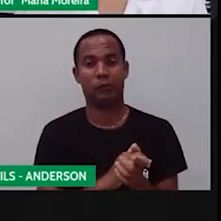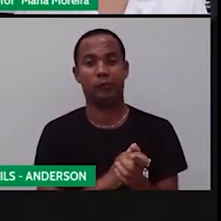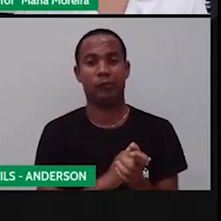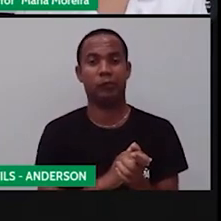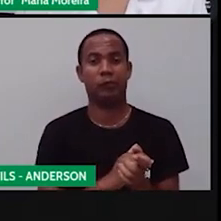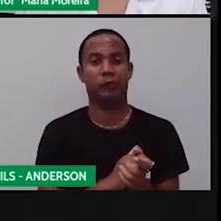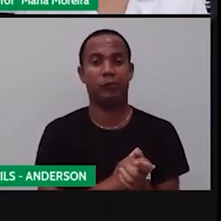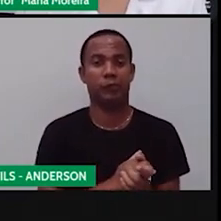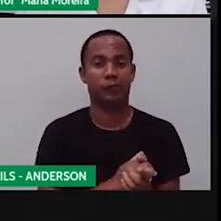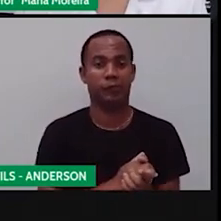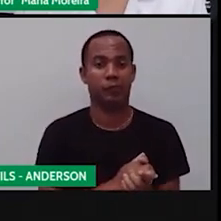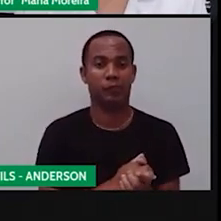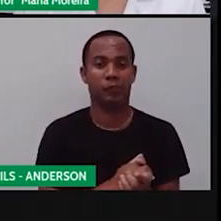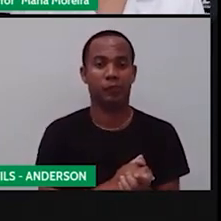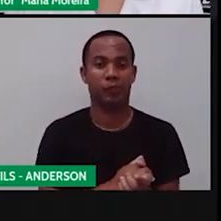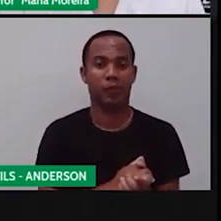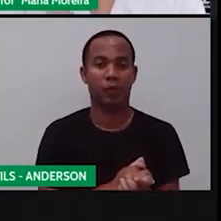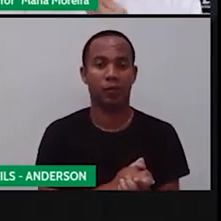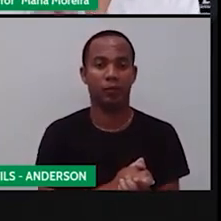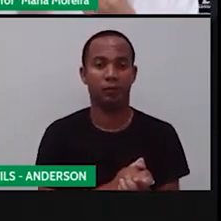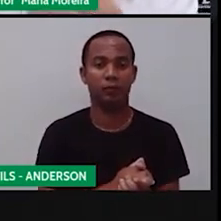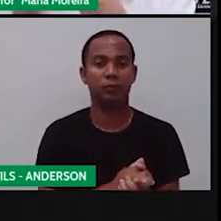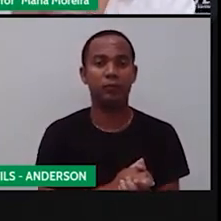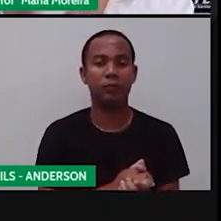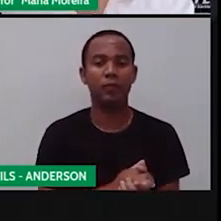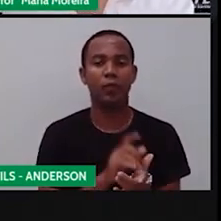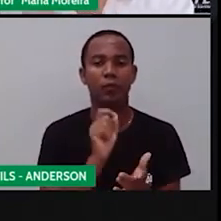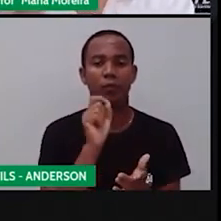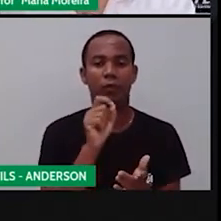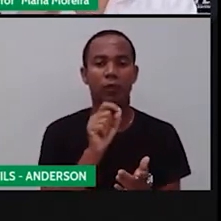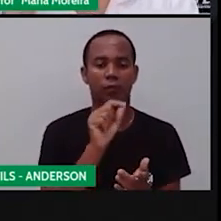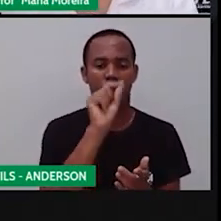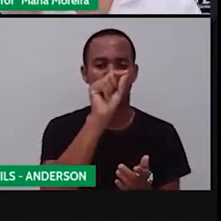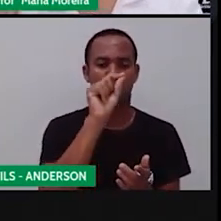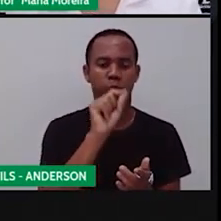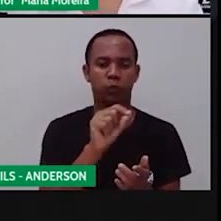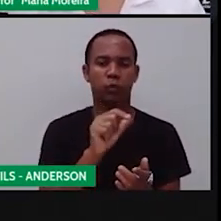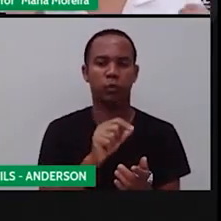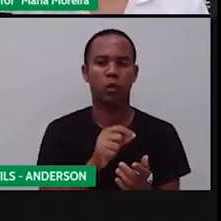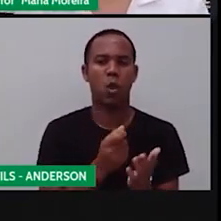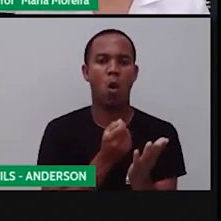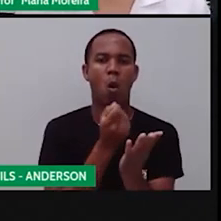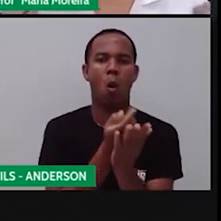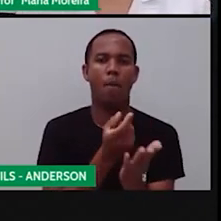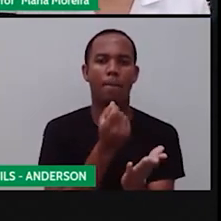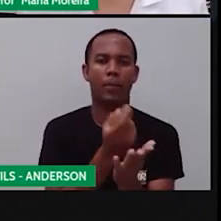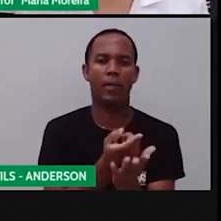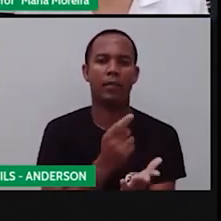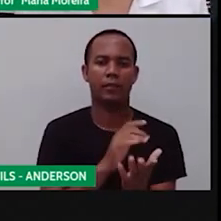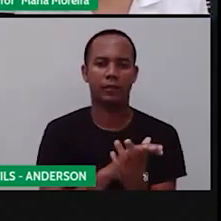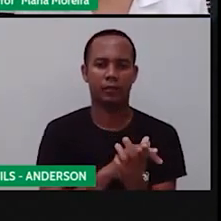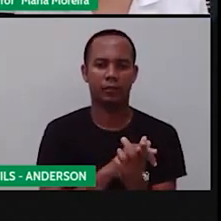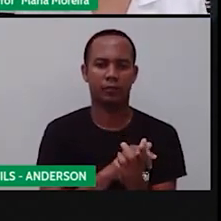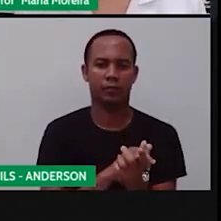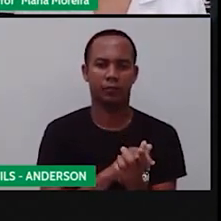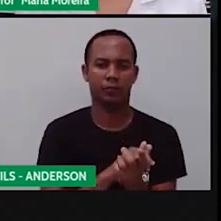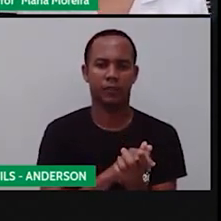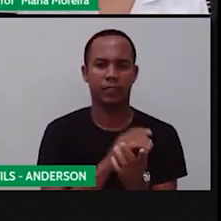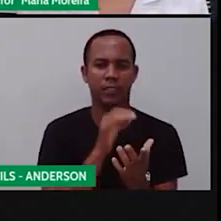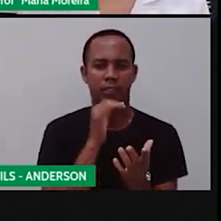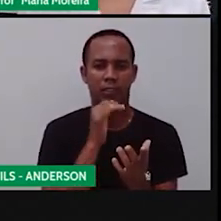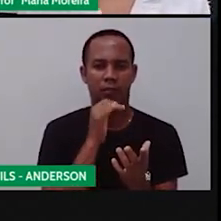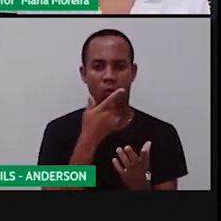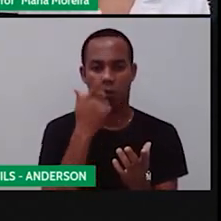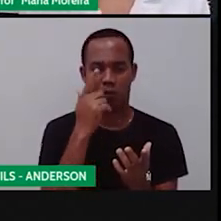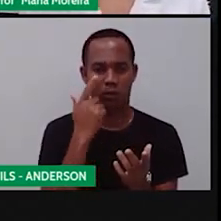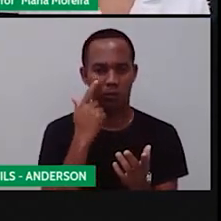Fui ao mercado e comprei. Dois pontos. Aí eu comecei a enumerar as coisas que eu, quê? Que eu comprei, né? E olha a